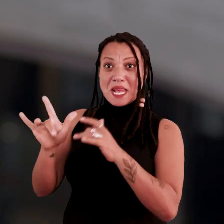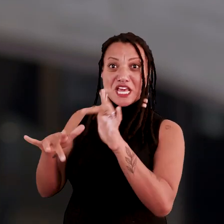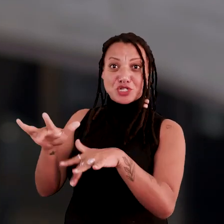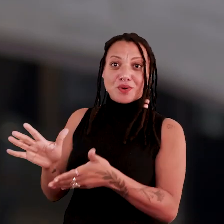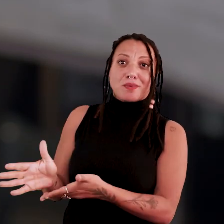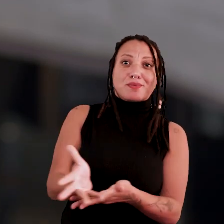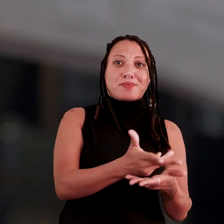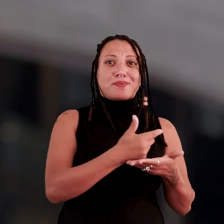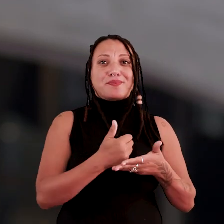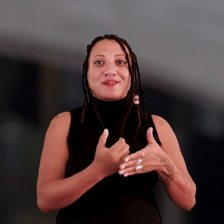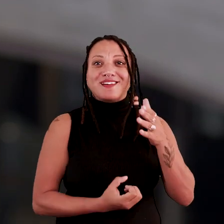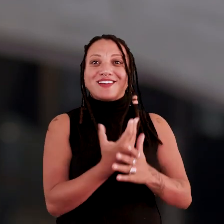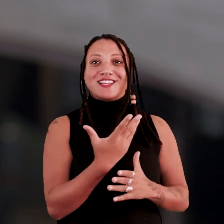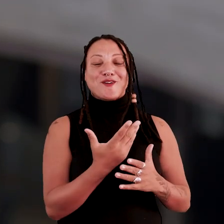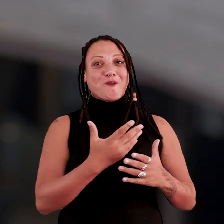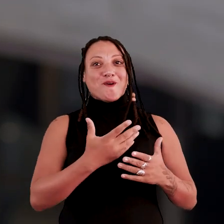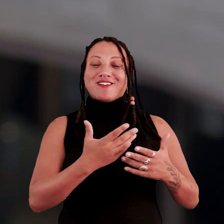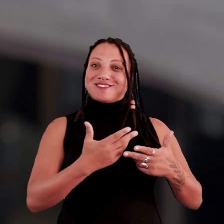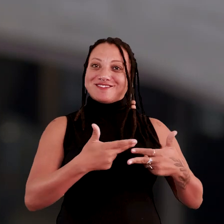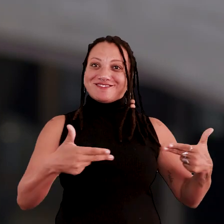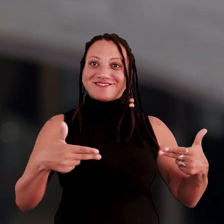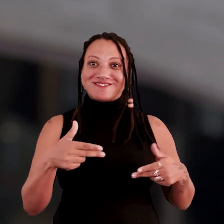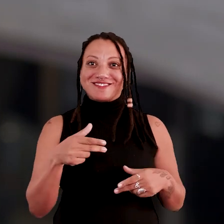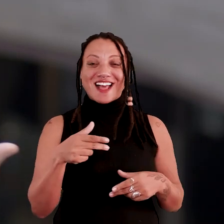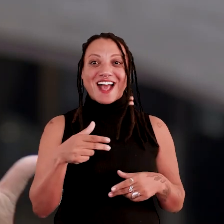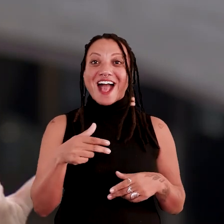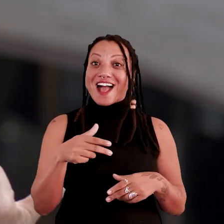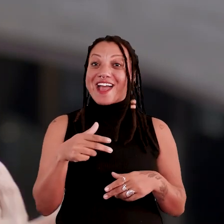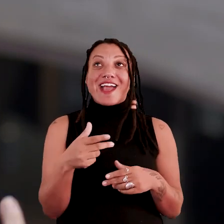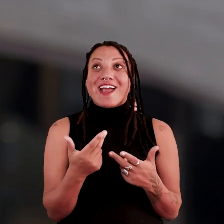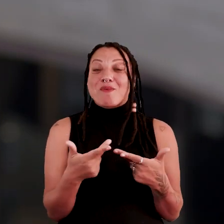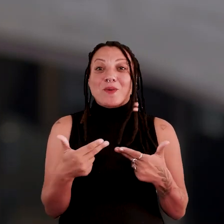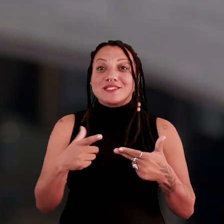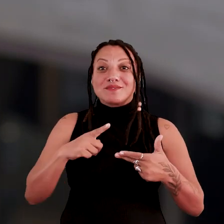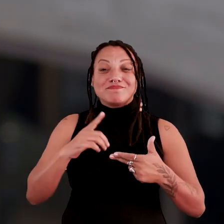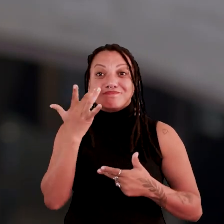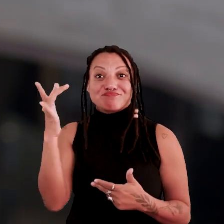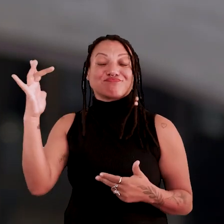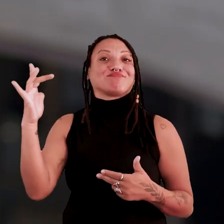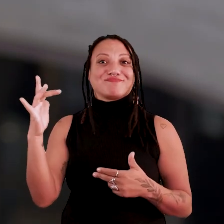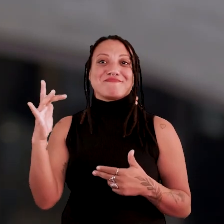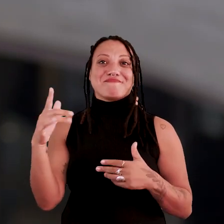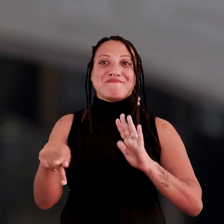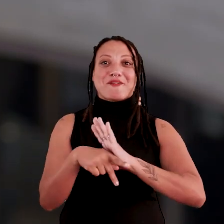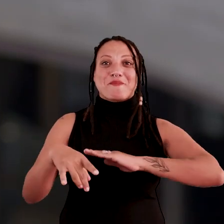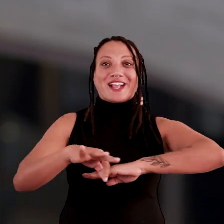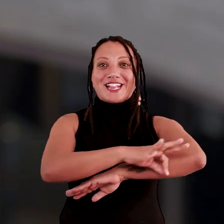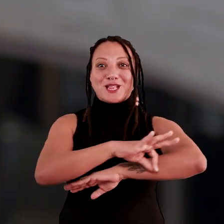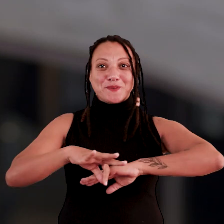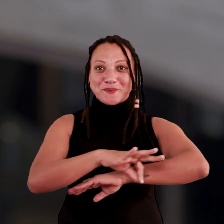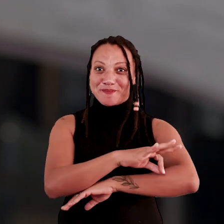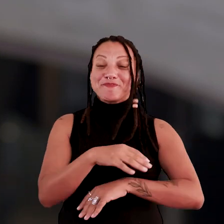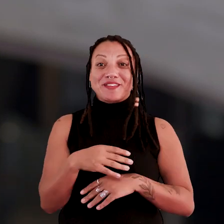é uma grande mina para a arquitetura. Claro que aí você vai fazer um outro percurso do processo